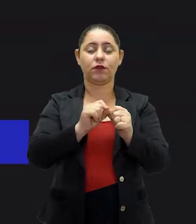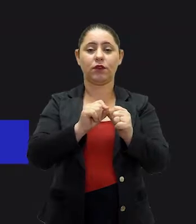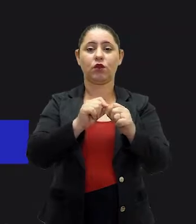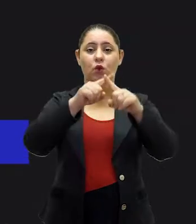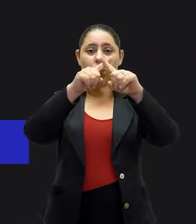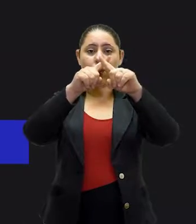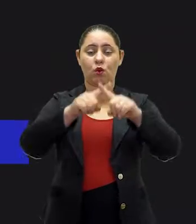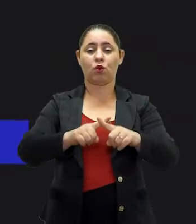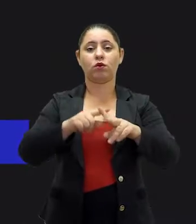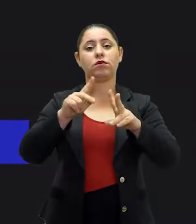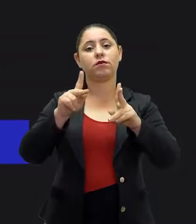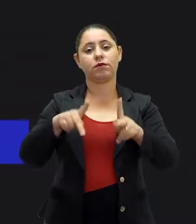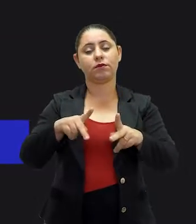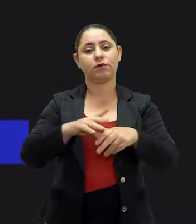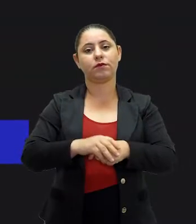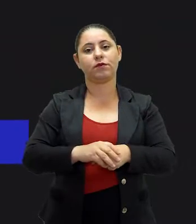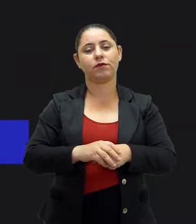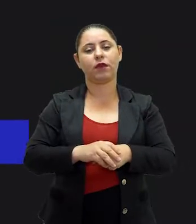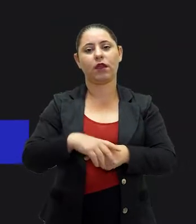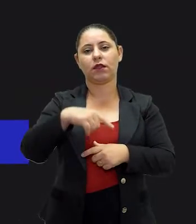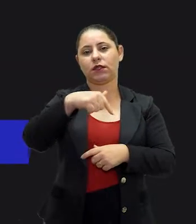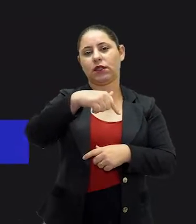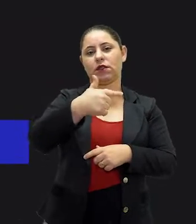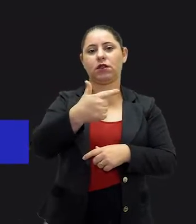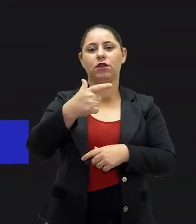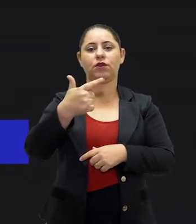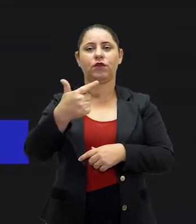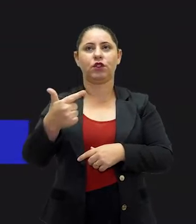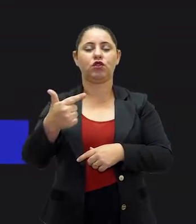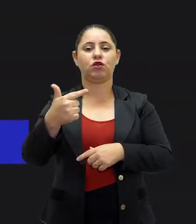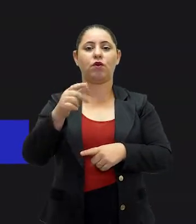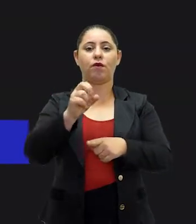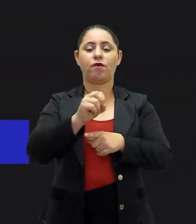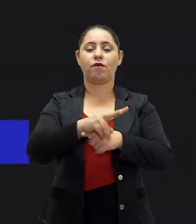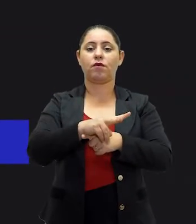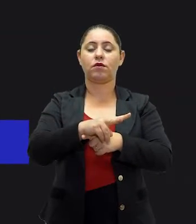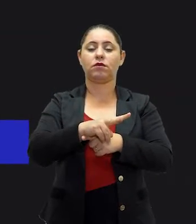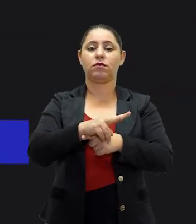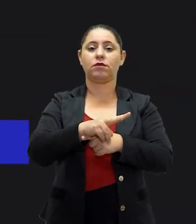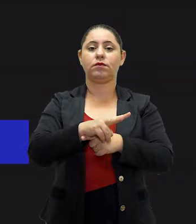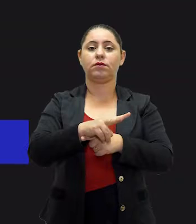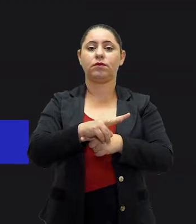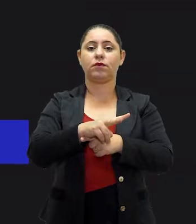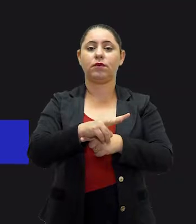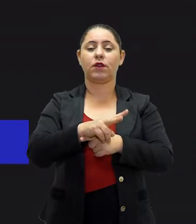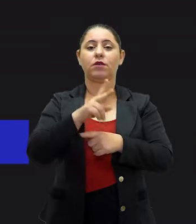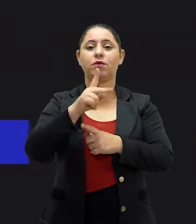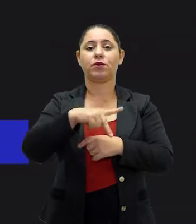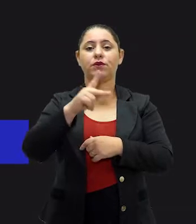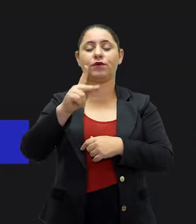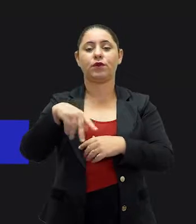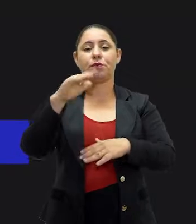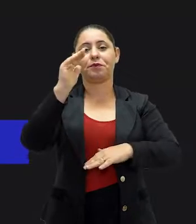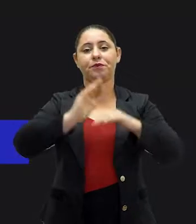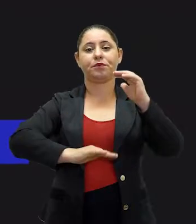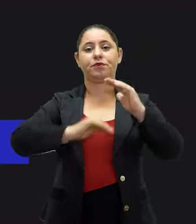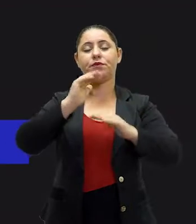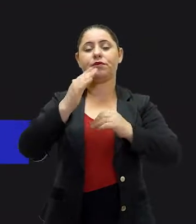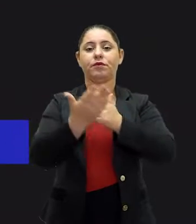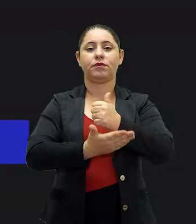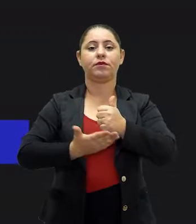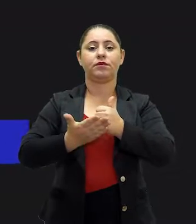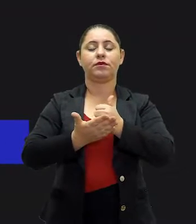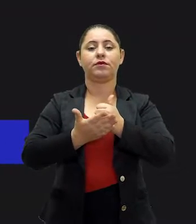concurso público, né, para 722 vagas para profissionais da educação